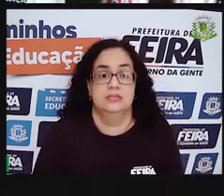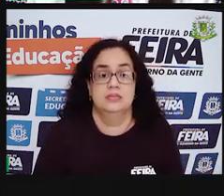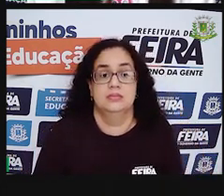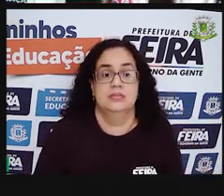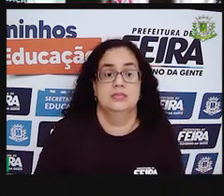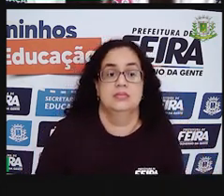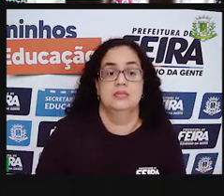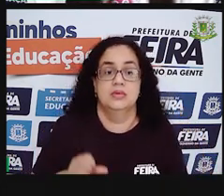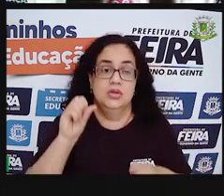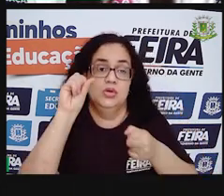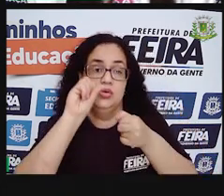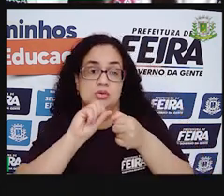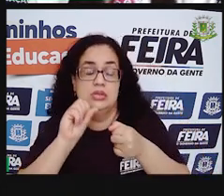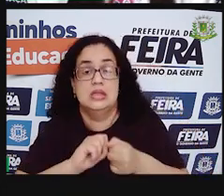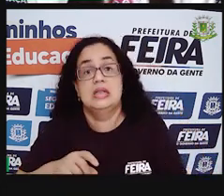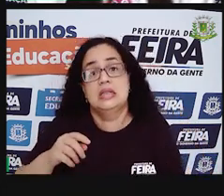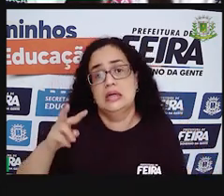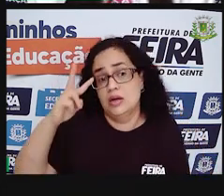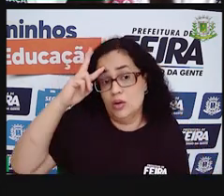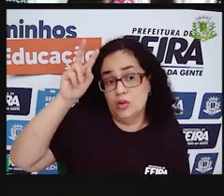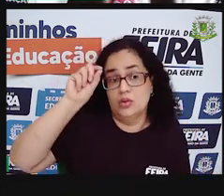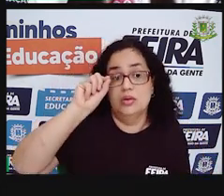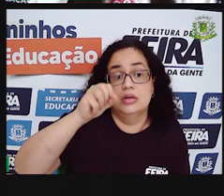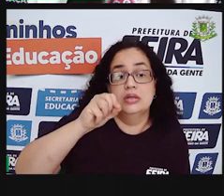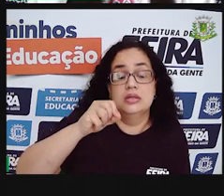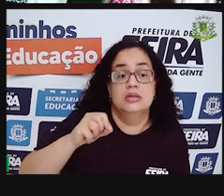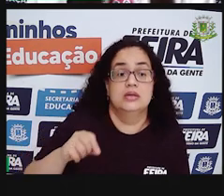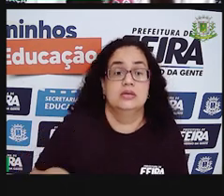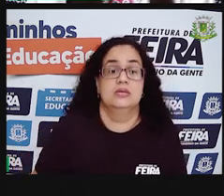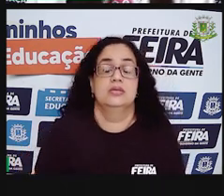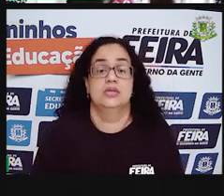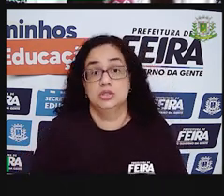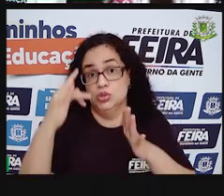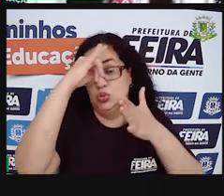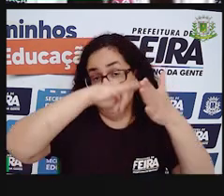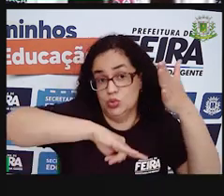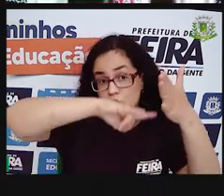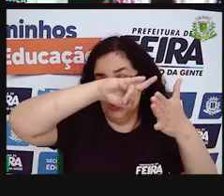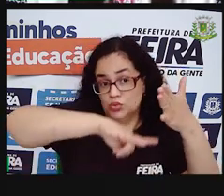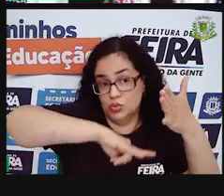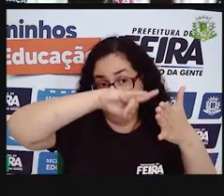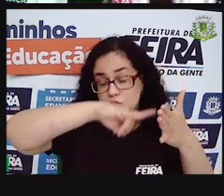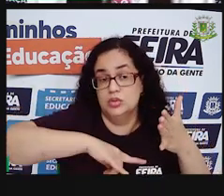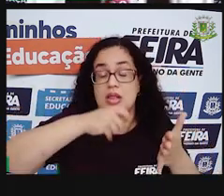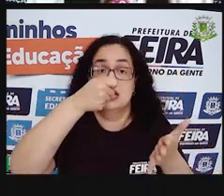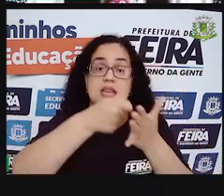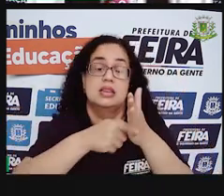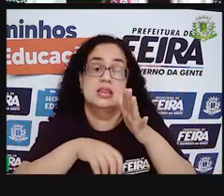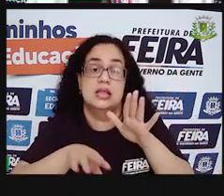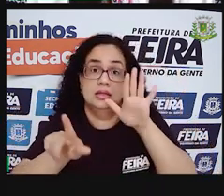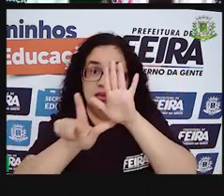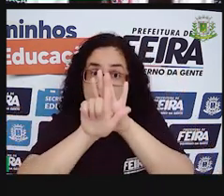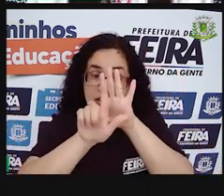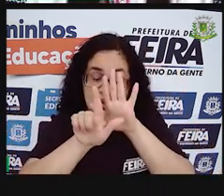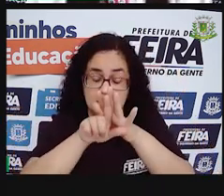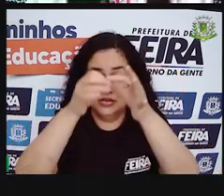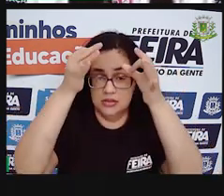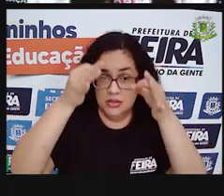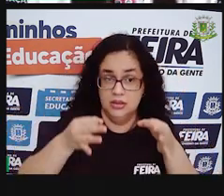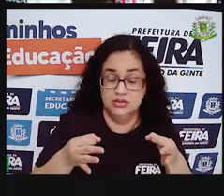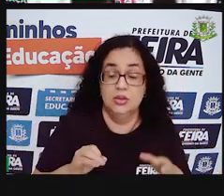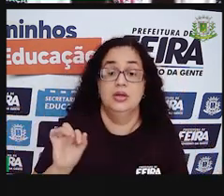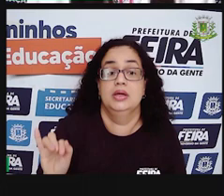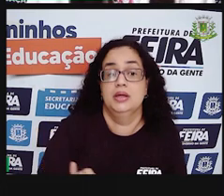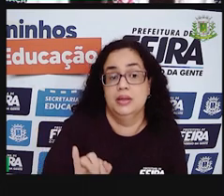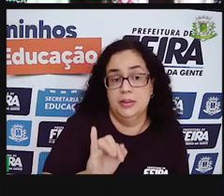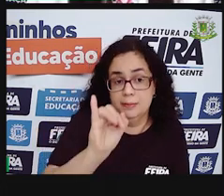a produção, né, a intenção em existir esses documentos, esses marcos legais, é um passo importante,